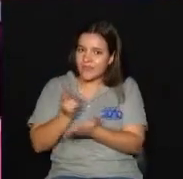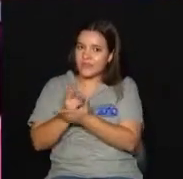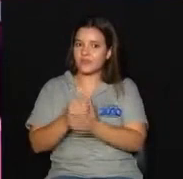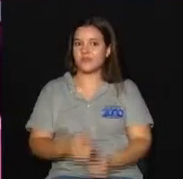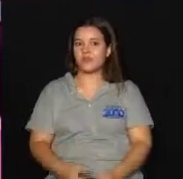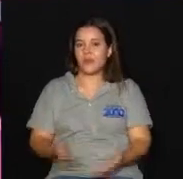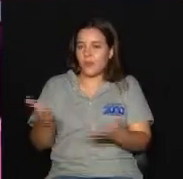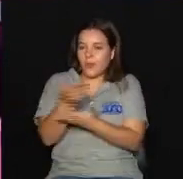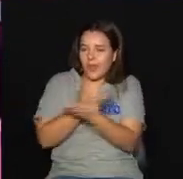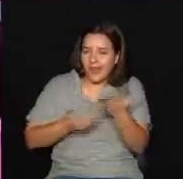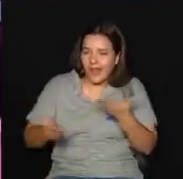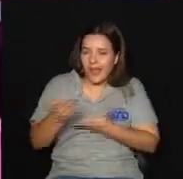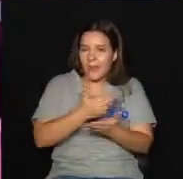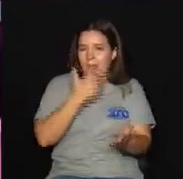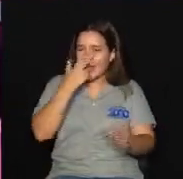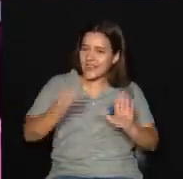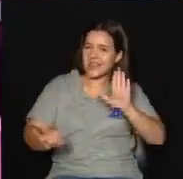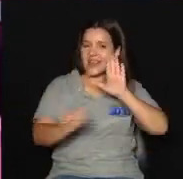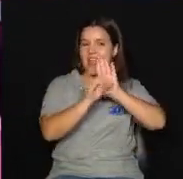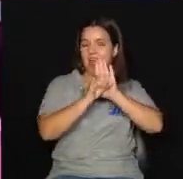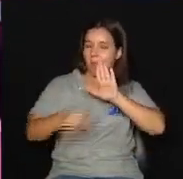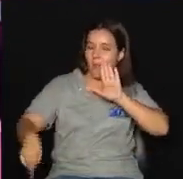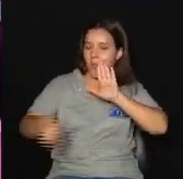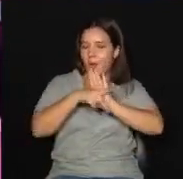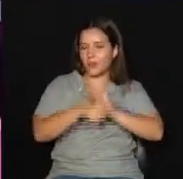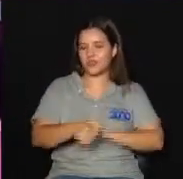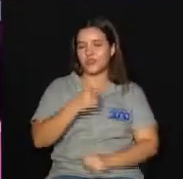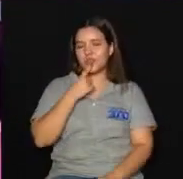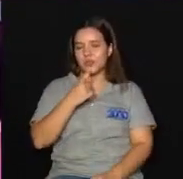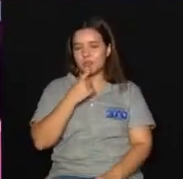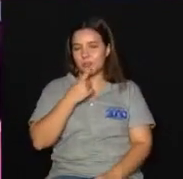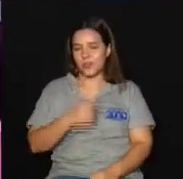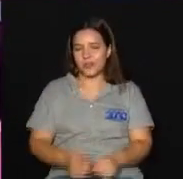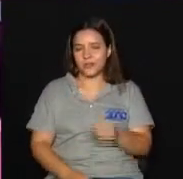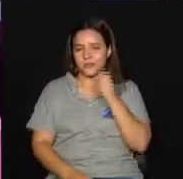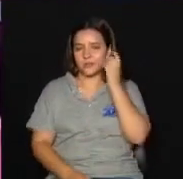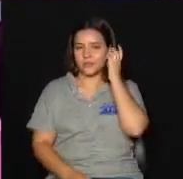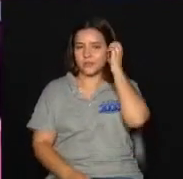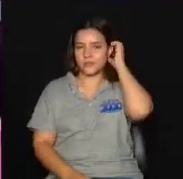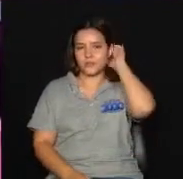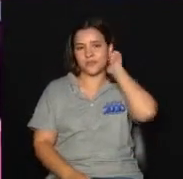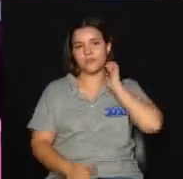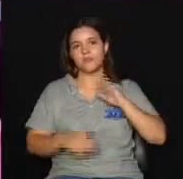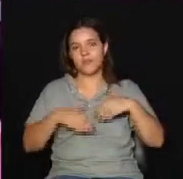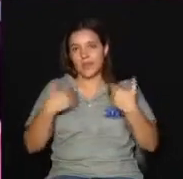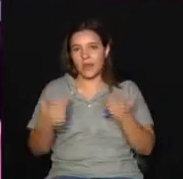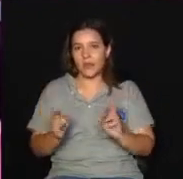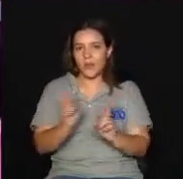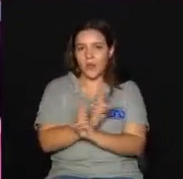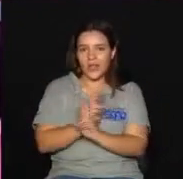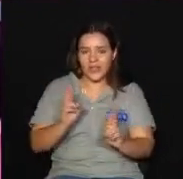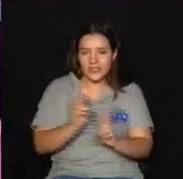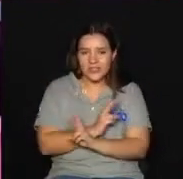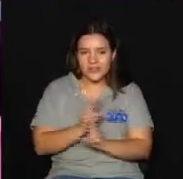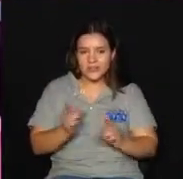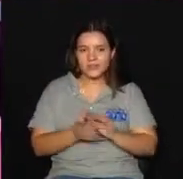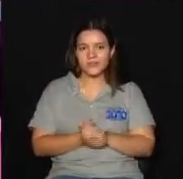que constroem essa identidade. Então, seja na relação